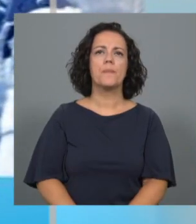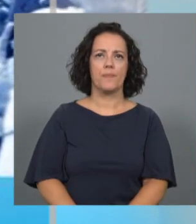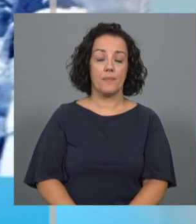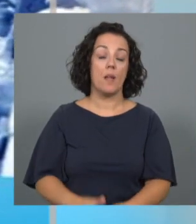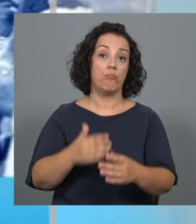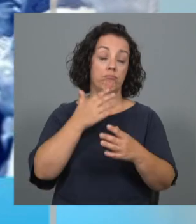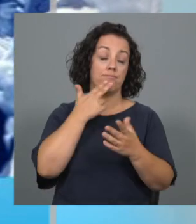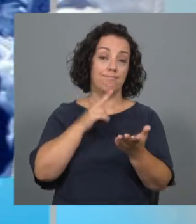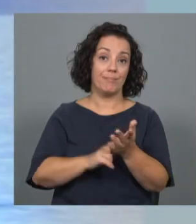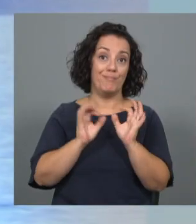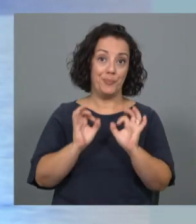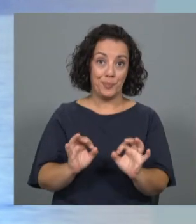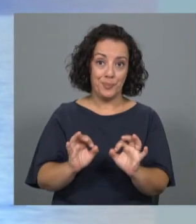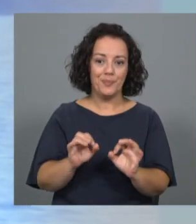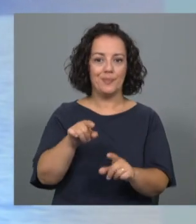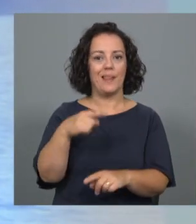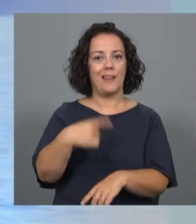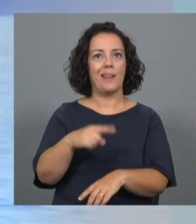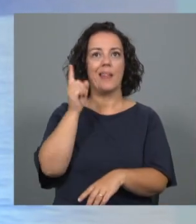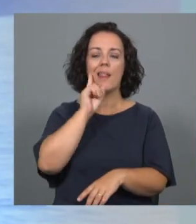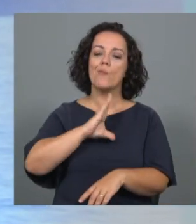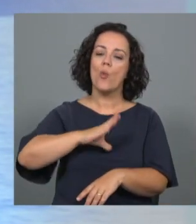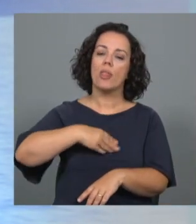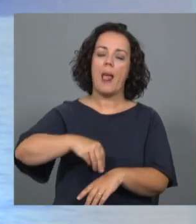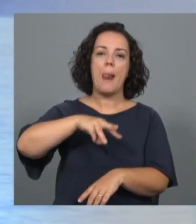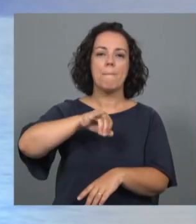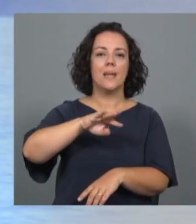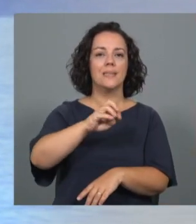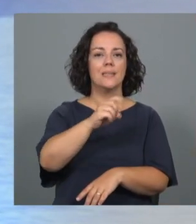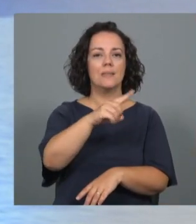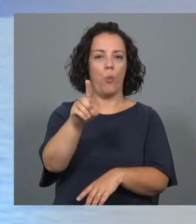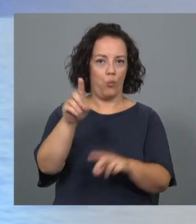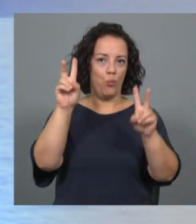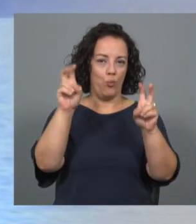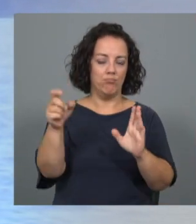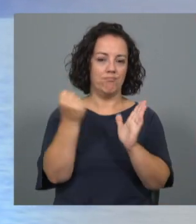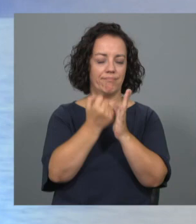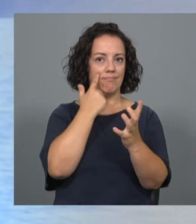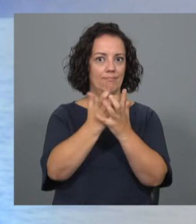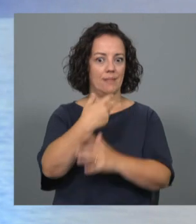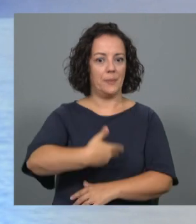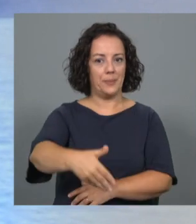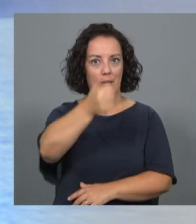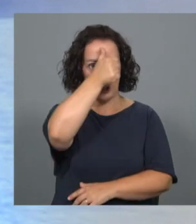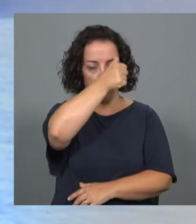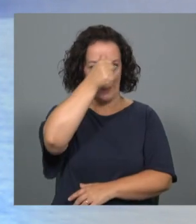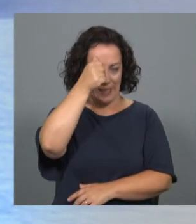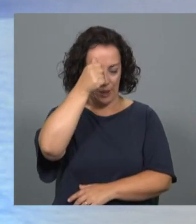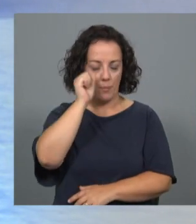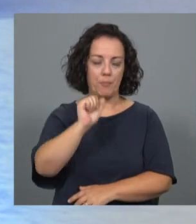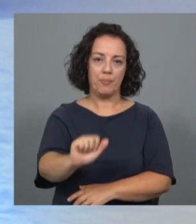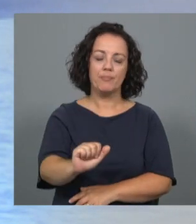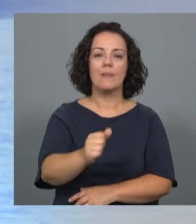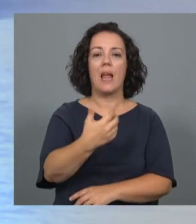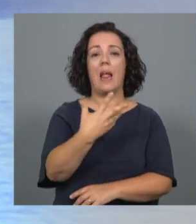verdade, esse Dia Mundial das Missões, que a Igreja assinala no próximo domingo, o 30º do